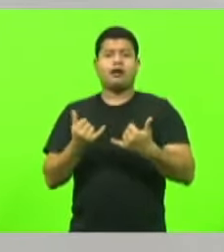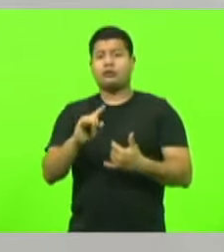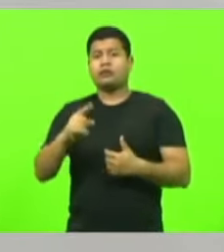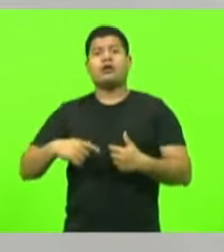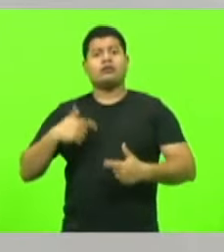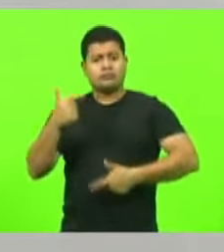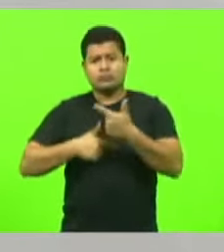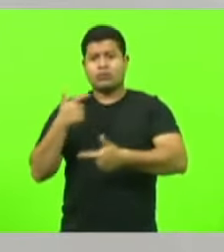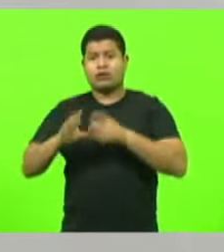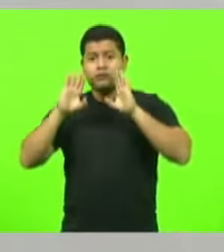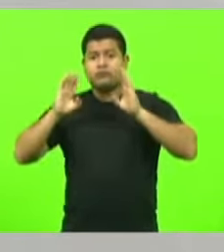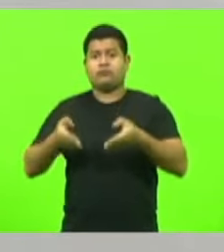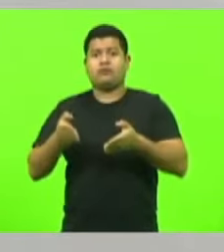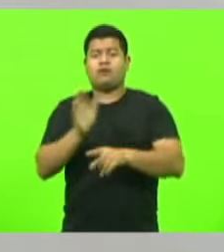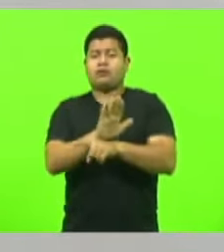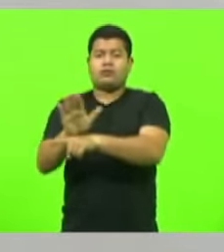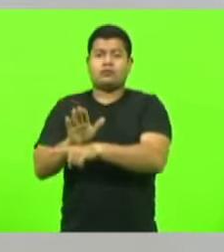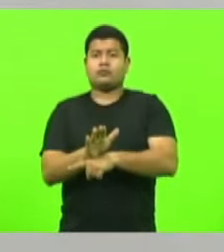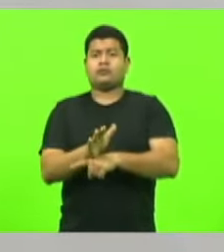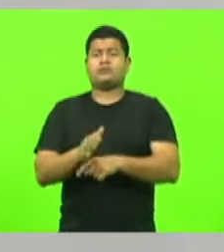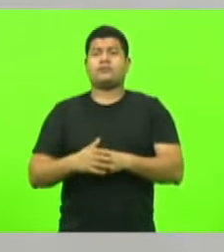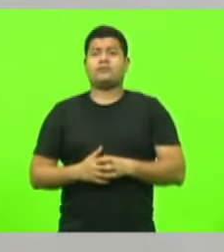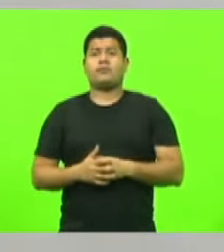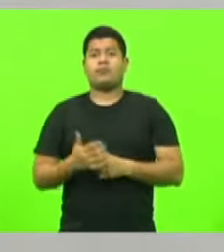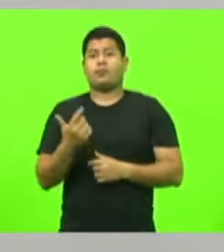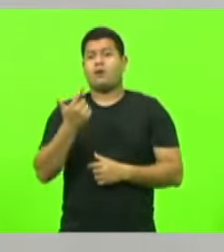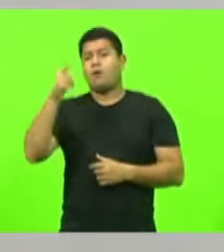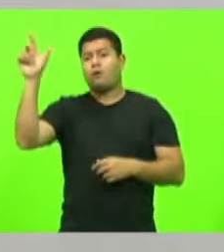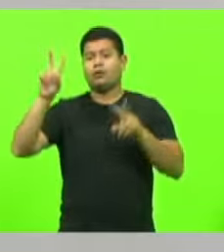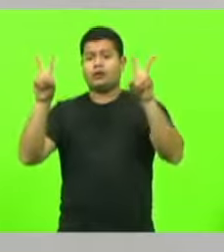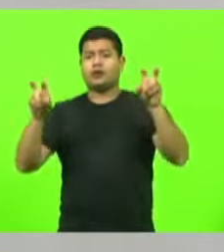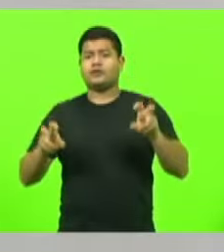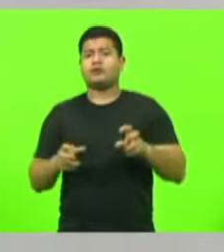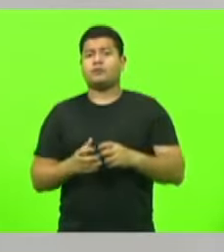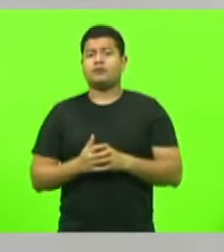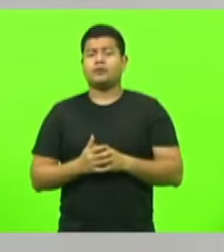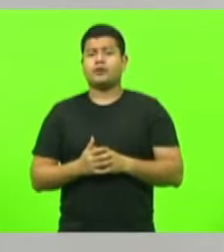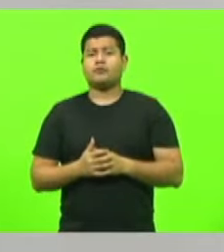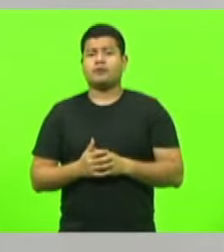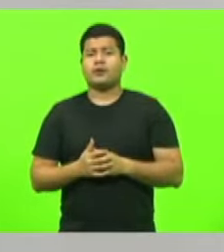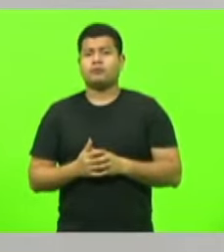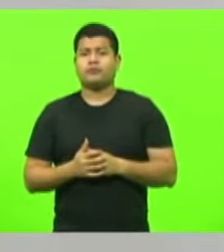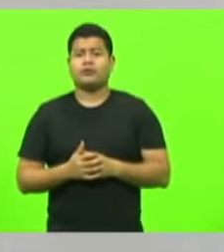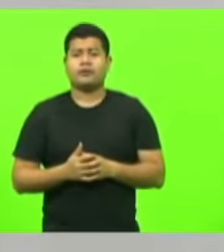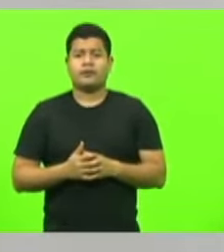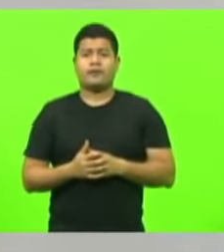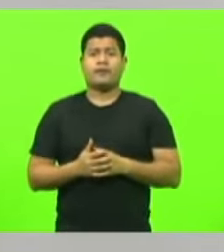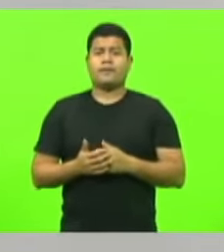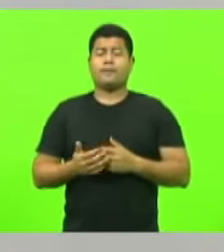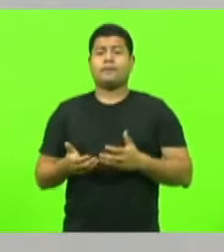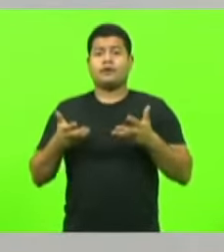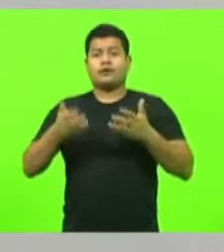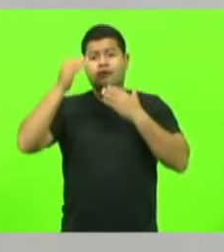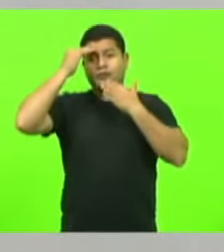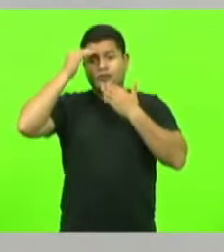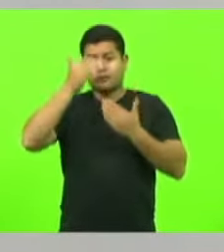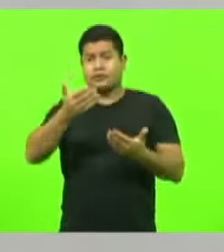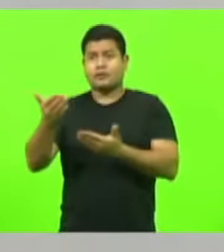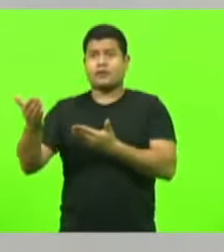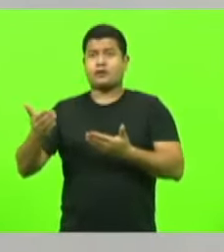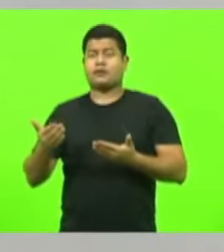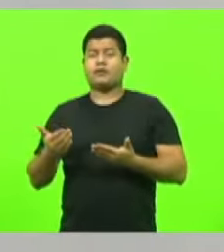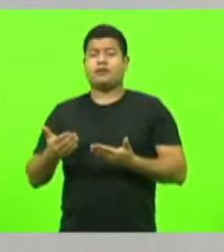cidadão catarinense. Outra coisa, eu quero agradecer os deputados, membros da